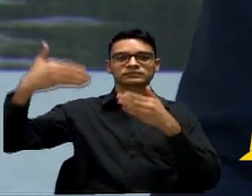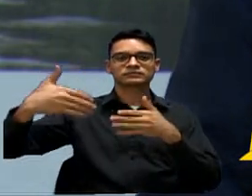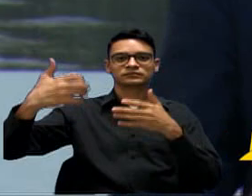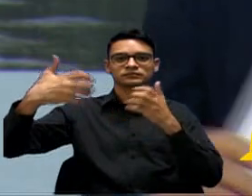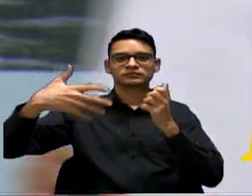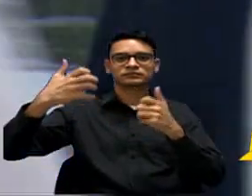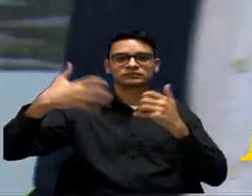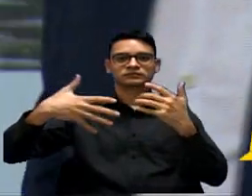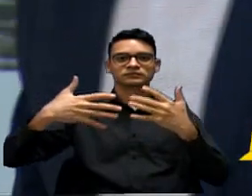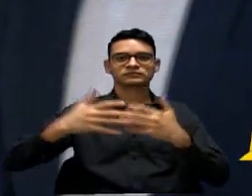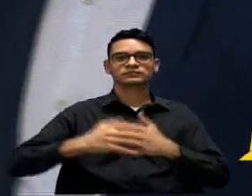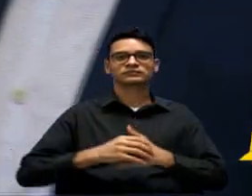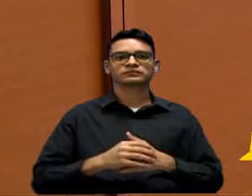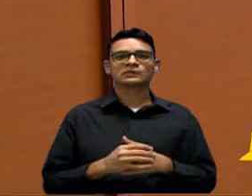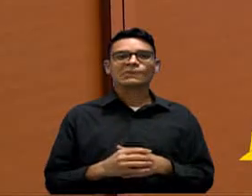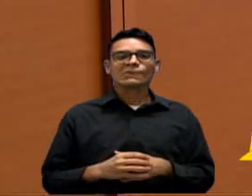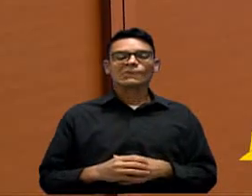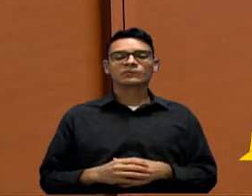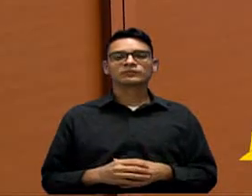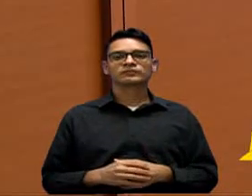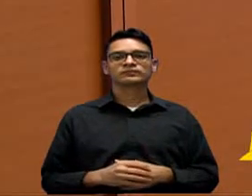na...